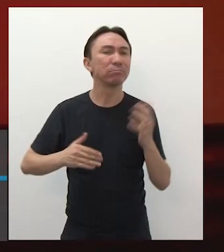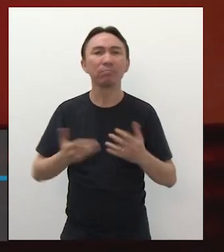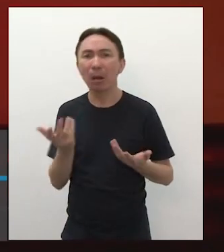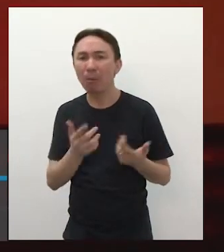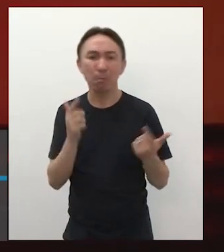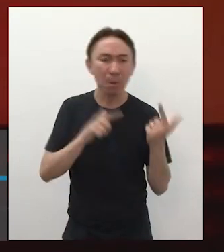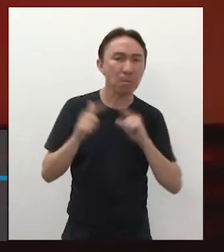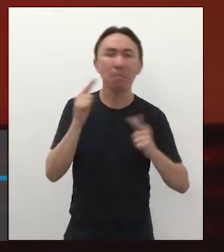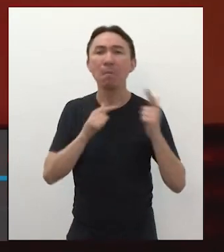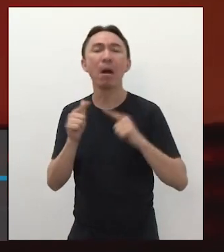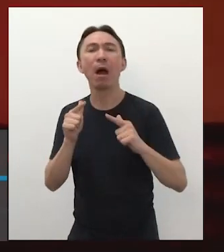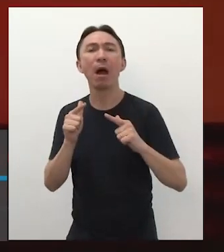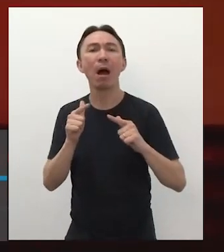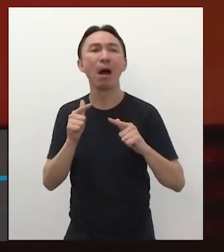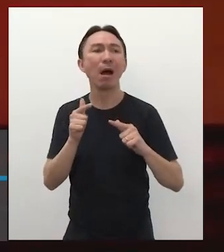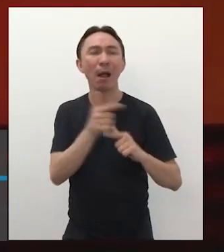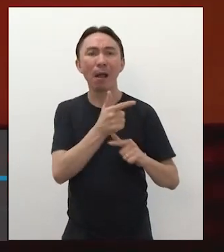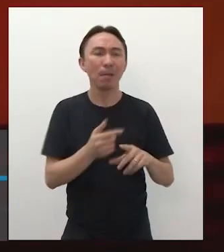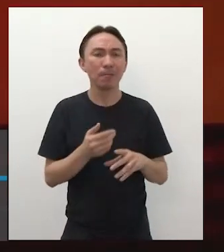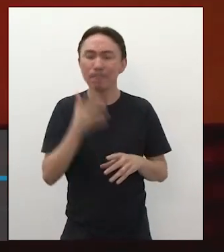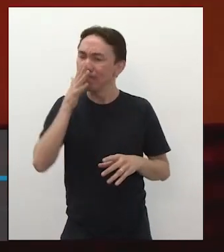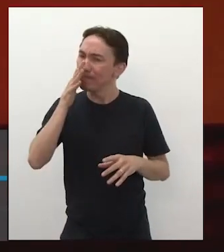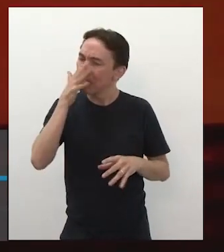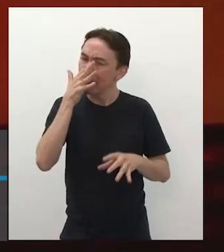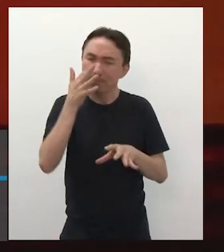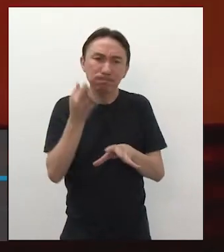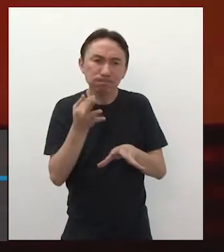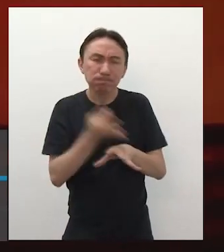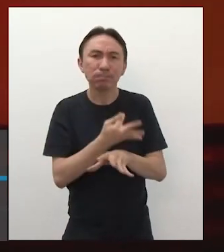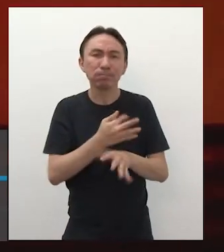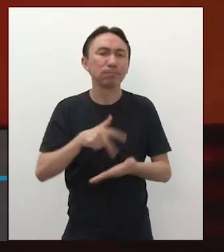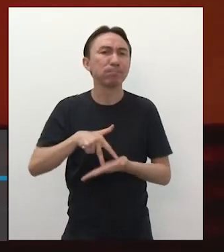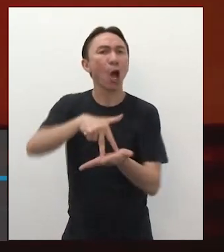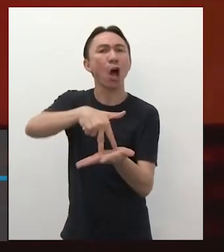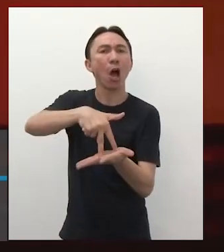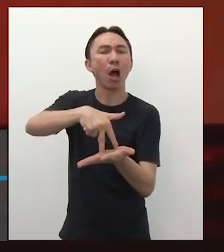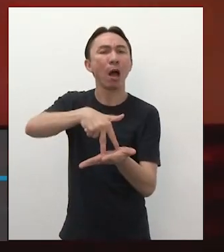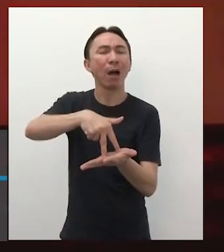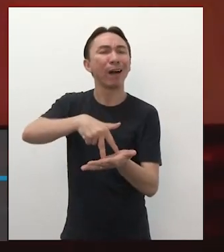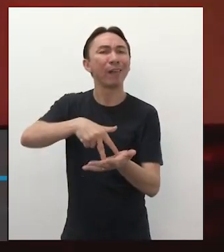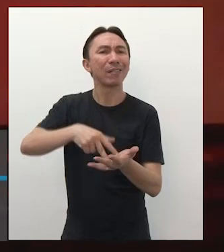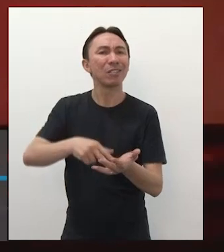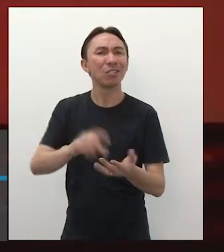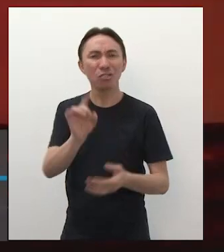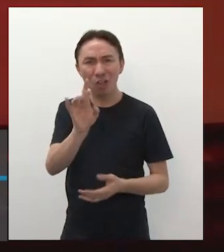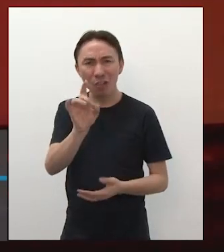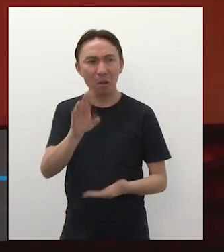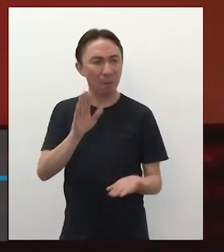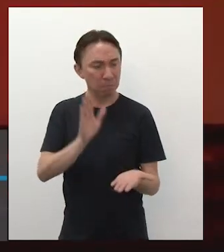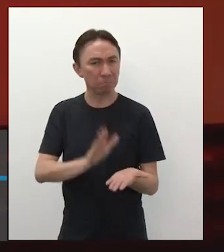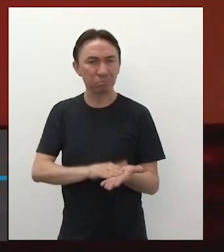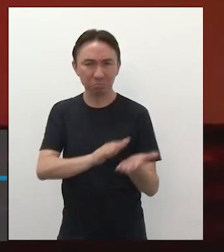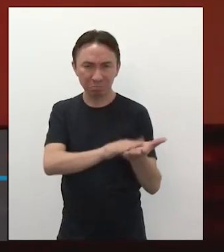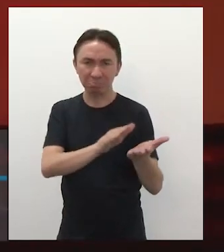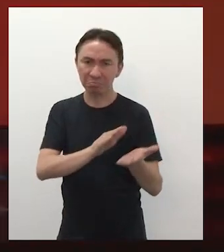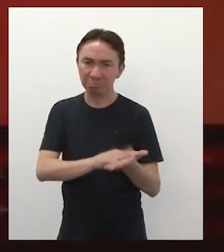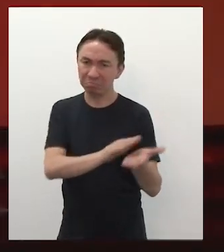perseverante? Elogiar só basta, Flávia. Com a palavra você aí